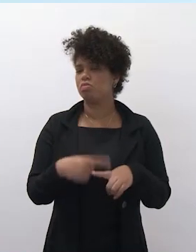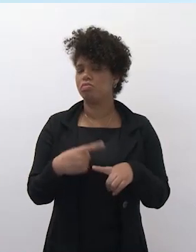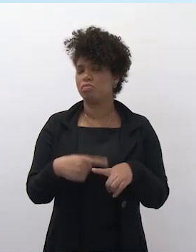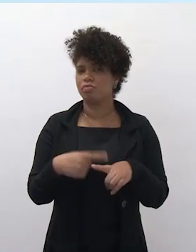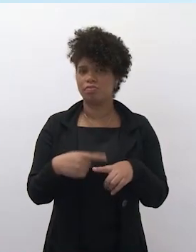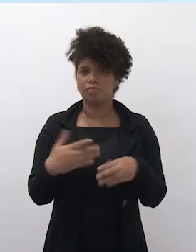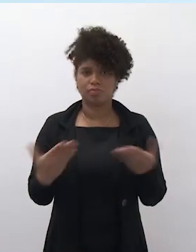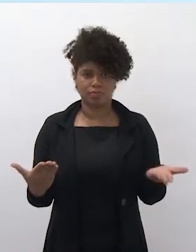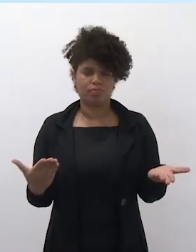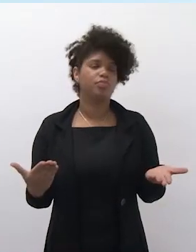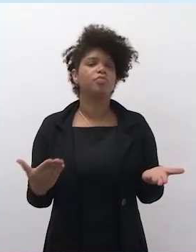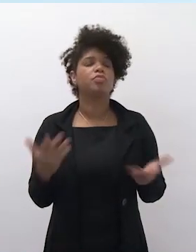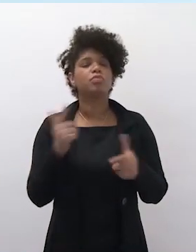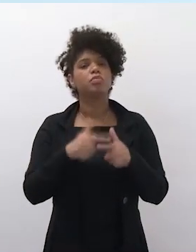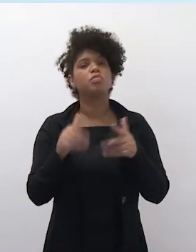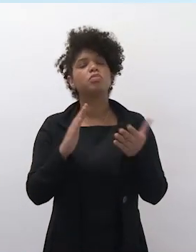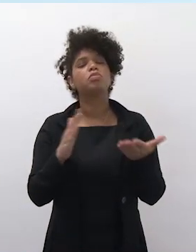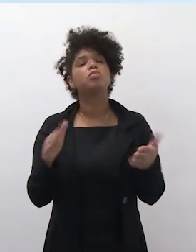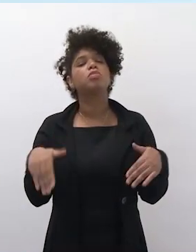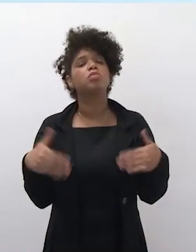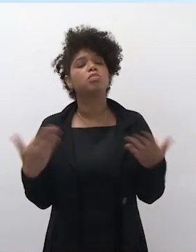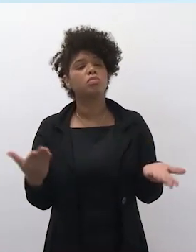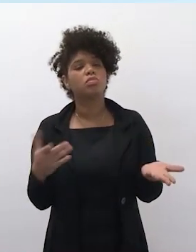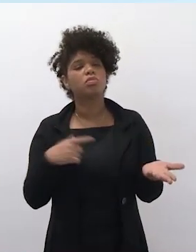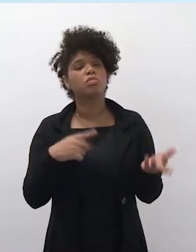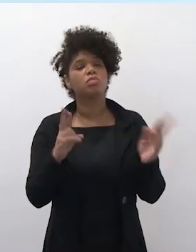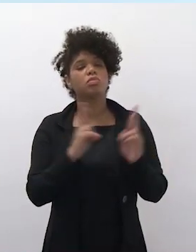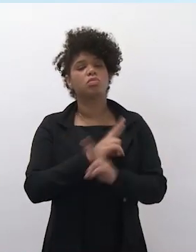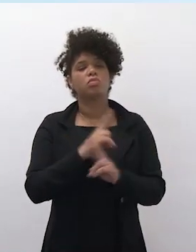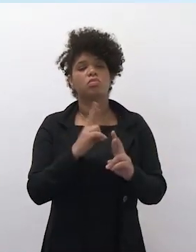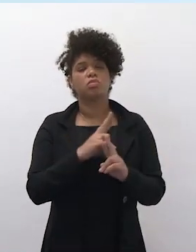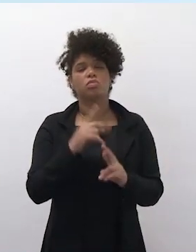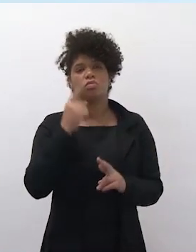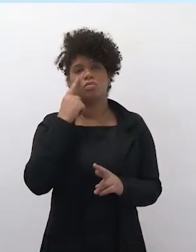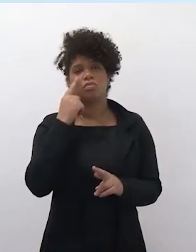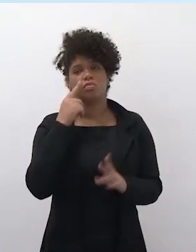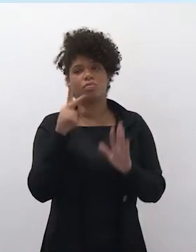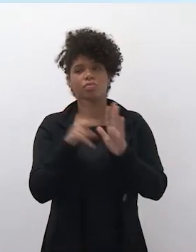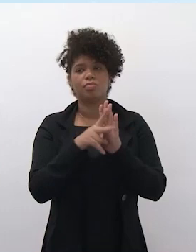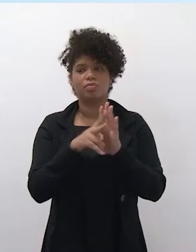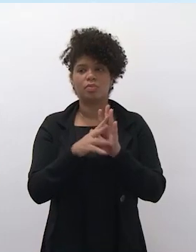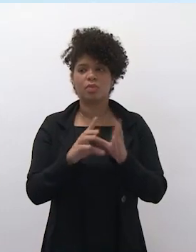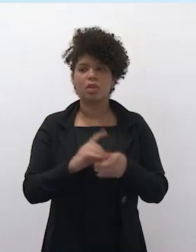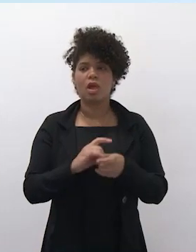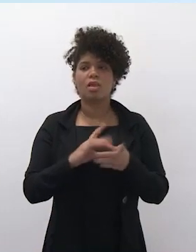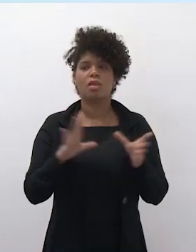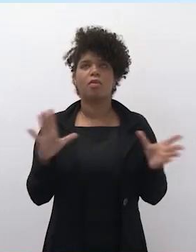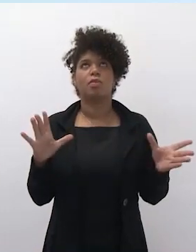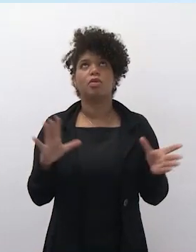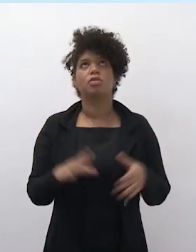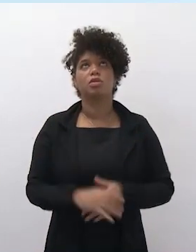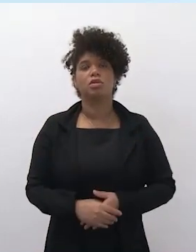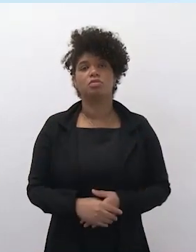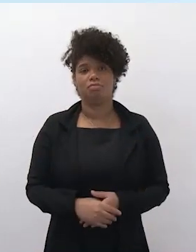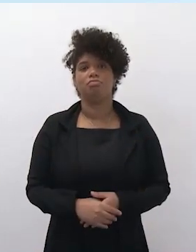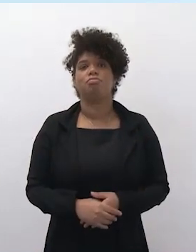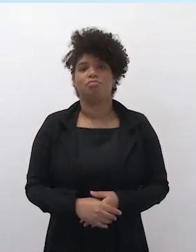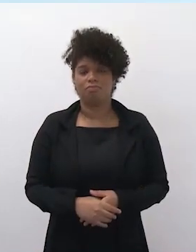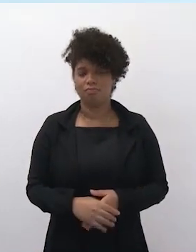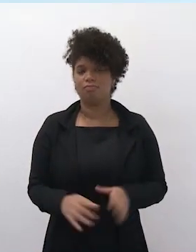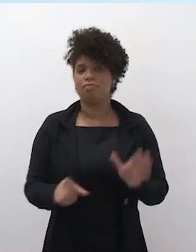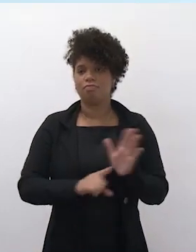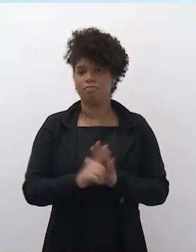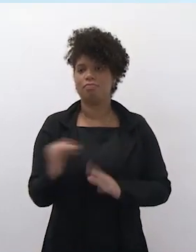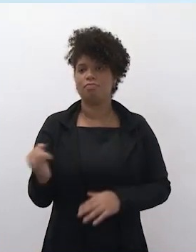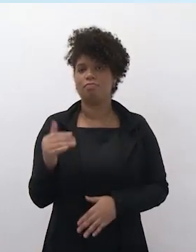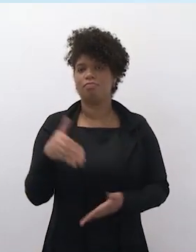que elas não se enquadrem nesse mundo que é o mundo democrático. Então, eu acho que essa é uma pergunta importante